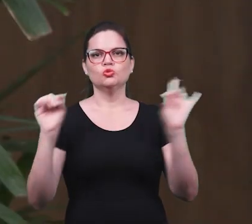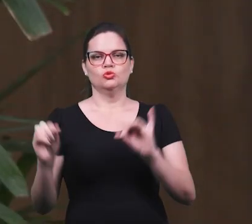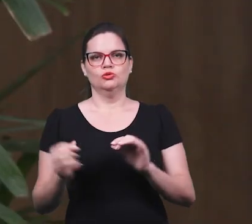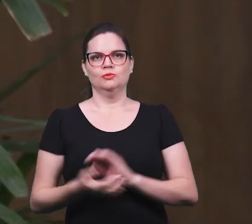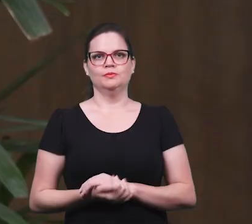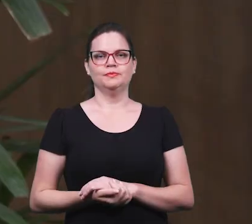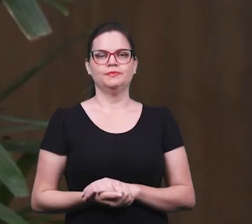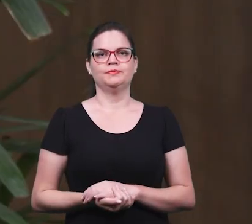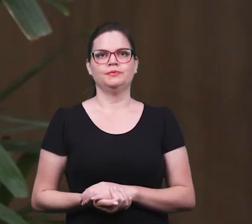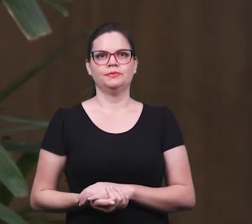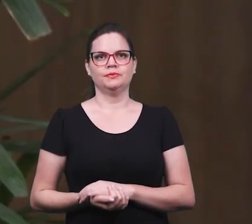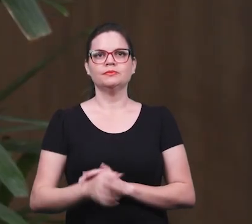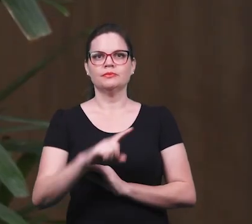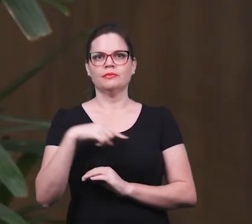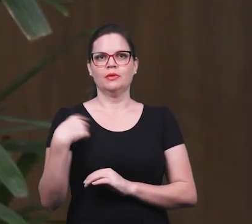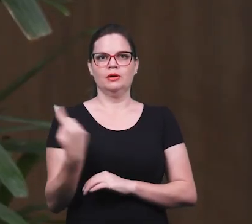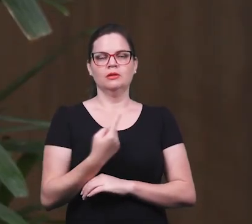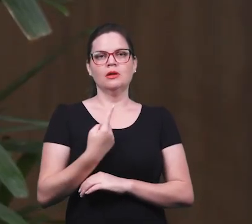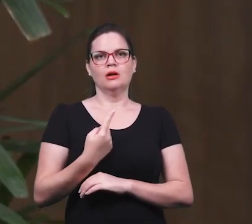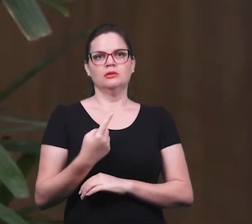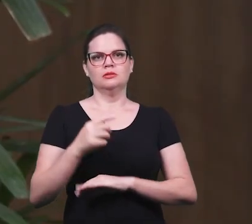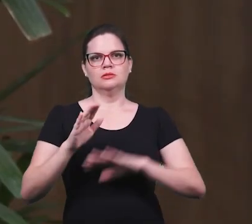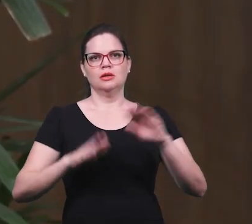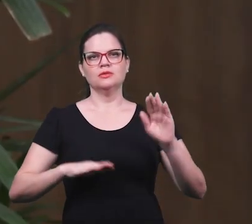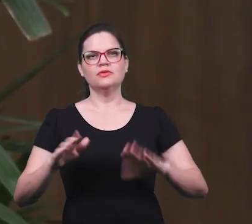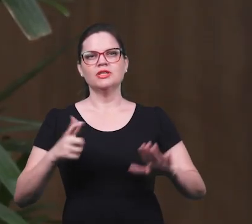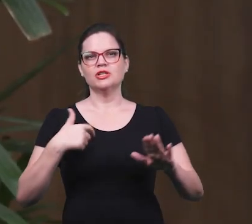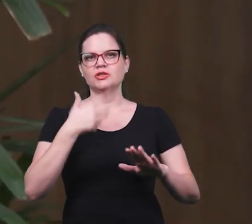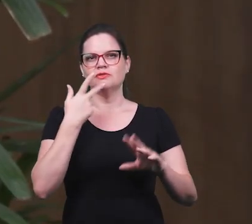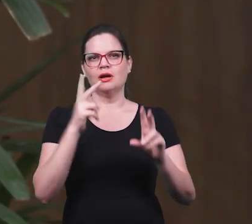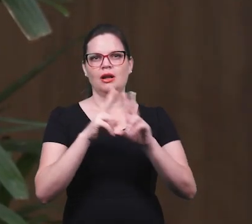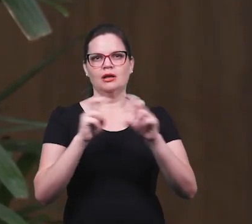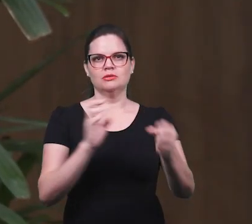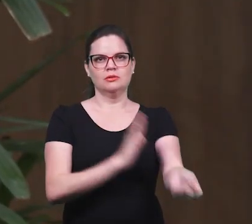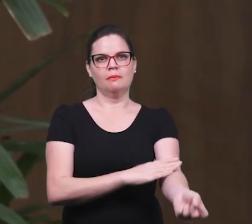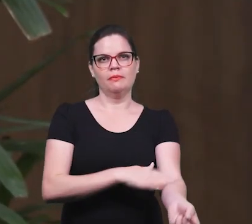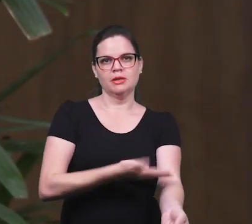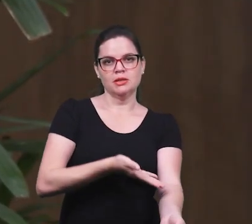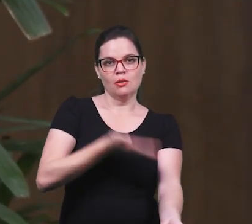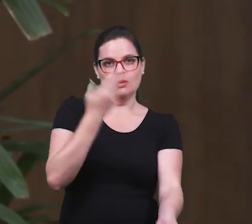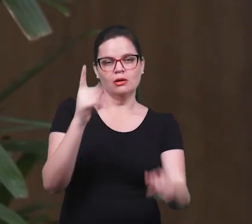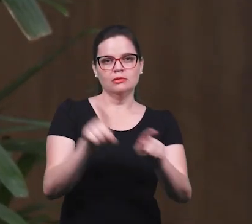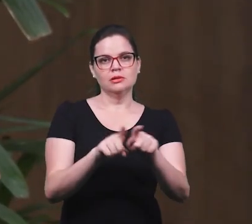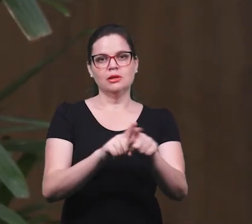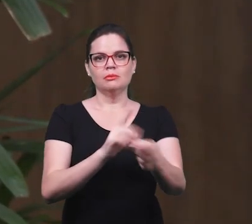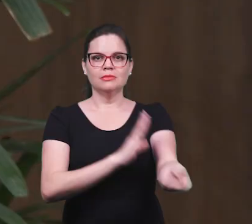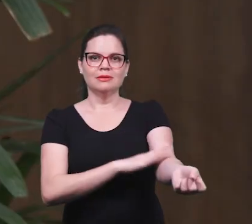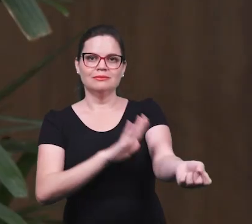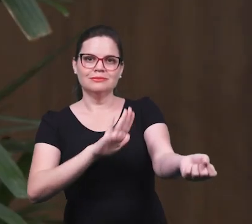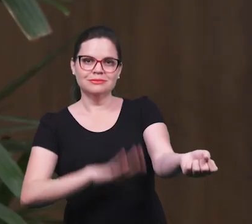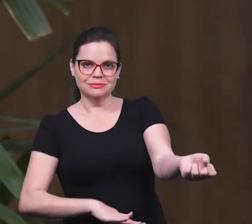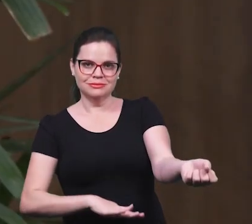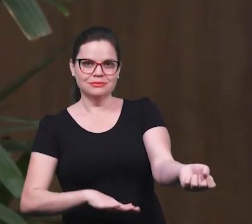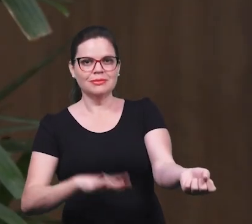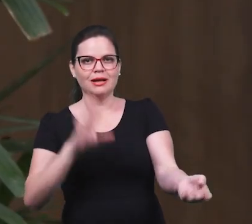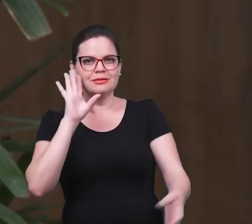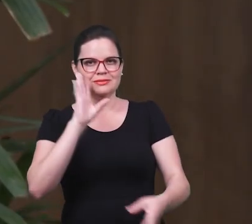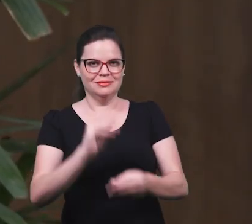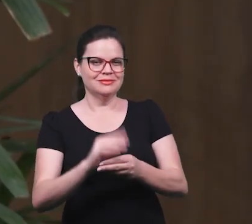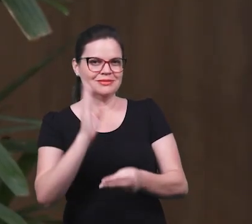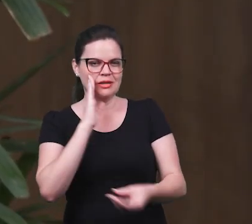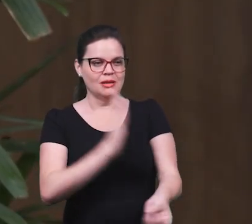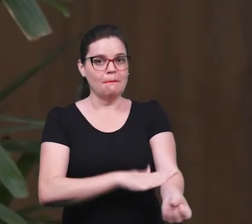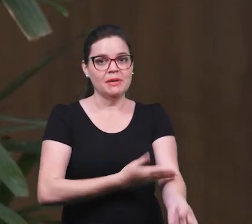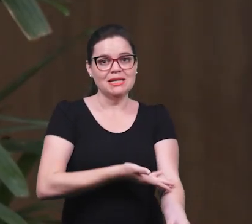Hugo, a gente ouve, às vezes, falando de pressão alta, pressão baixa, né, a hipertensão, a hipotensão, né, que é a Uhum. pressão